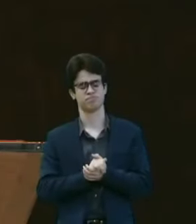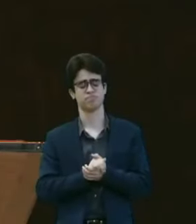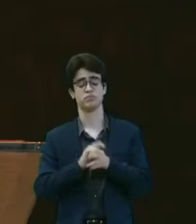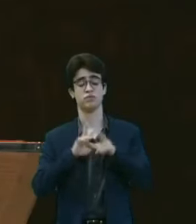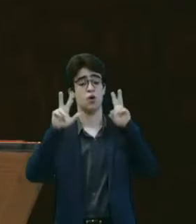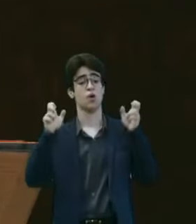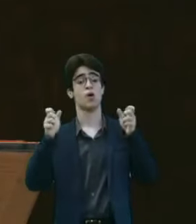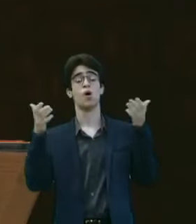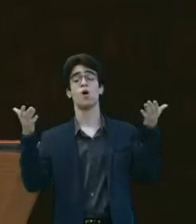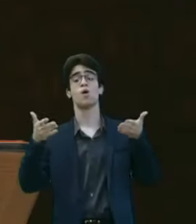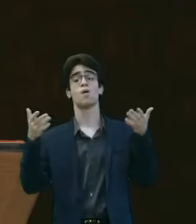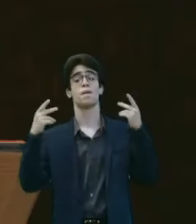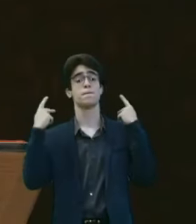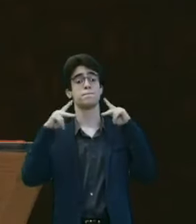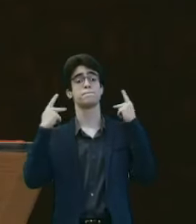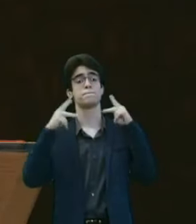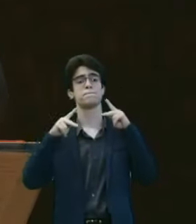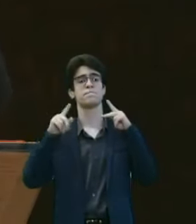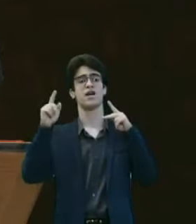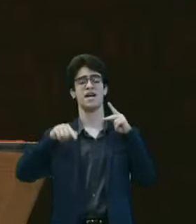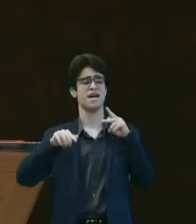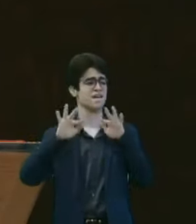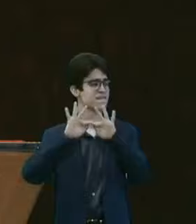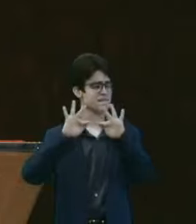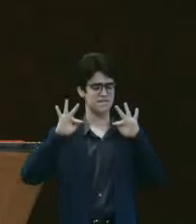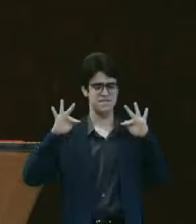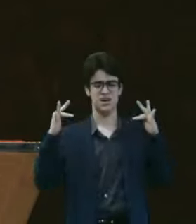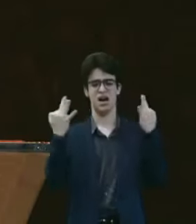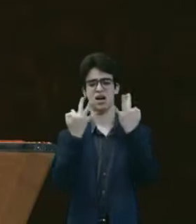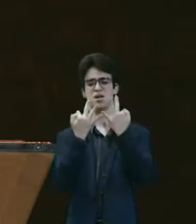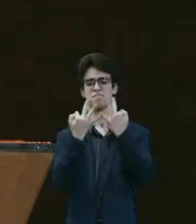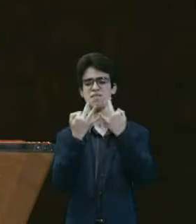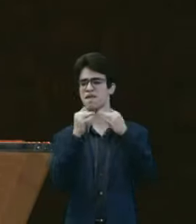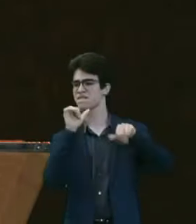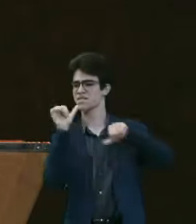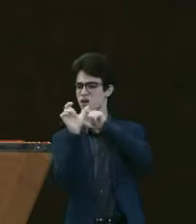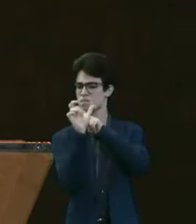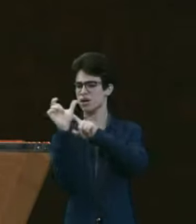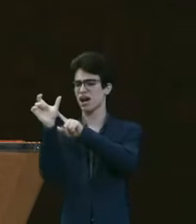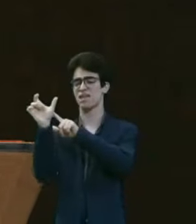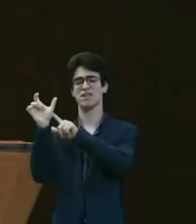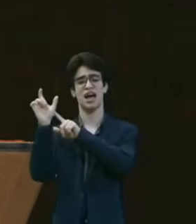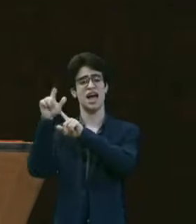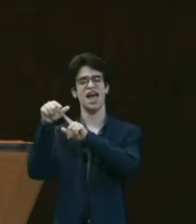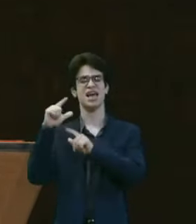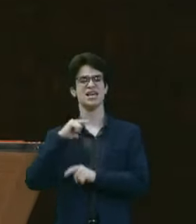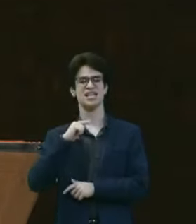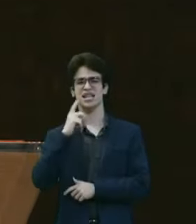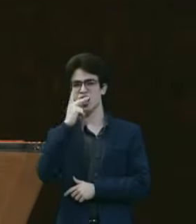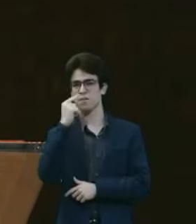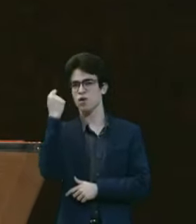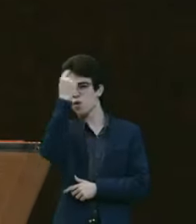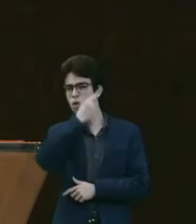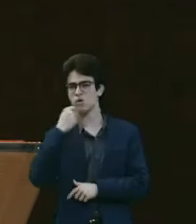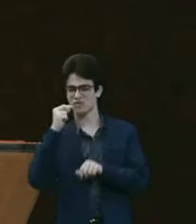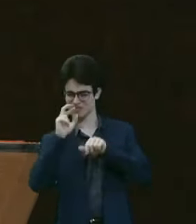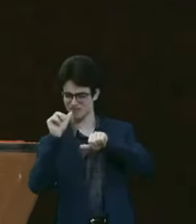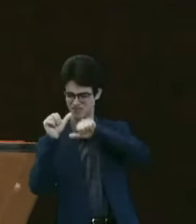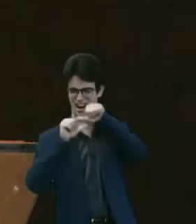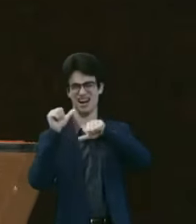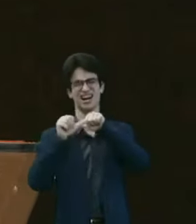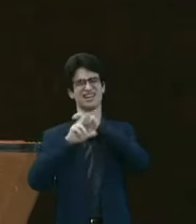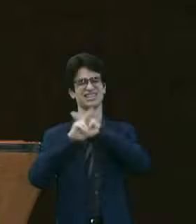Família Desconfigurada. Eu pus a palavra desfigurado na internet. Apareceu uma mulher que tinha